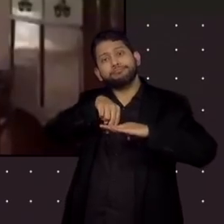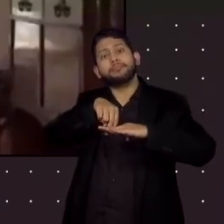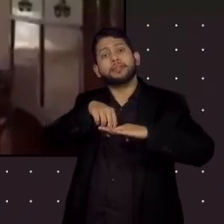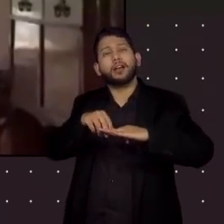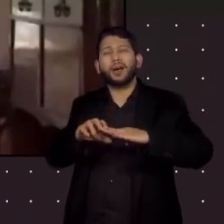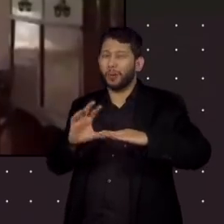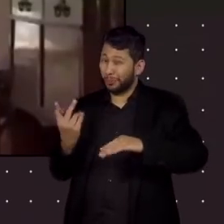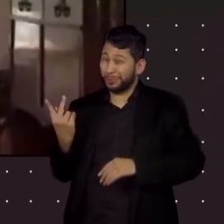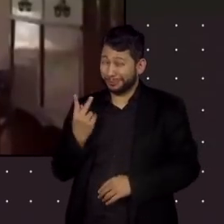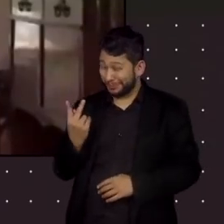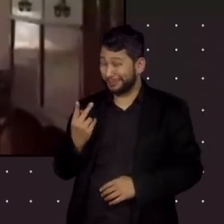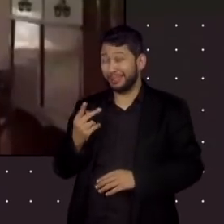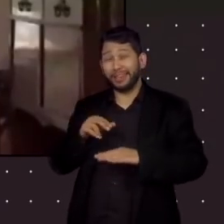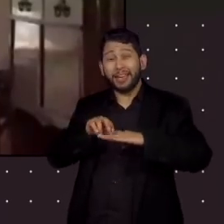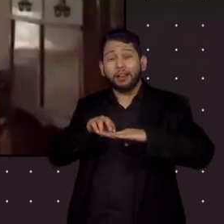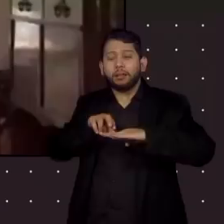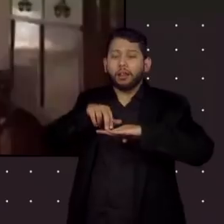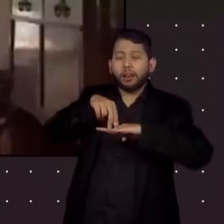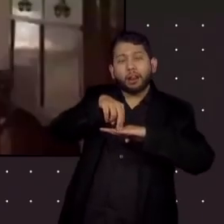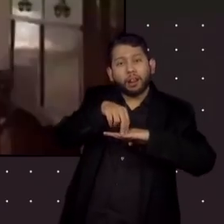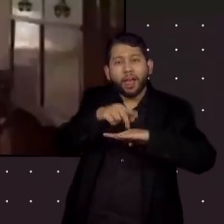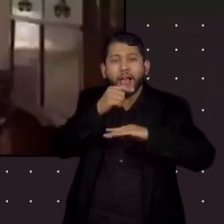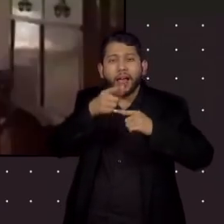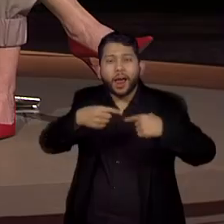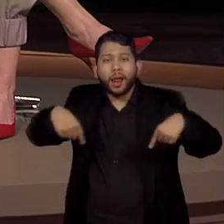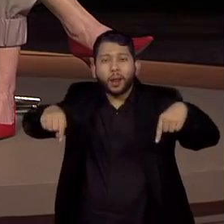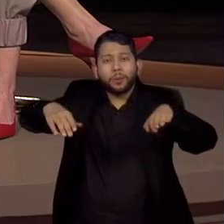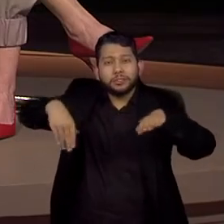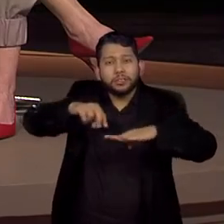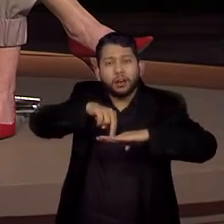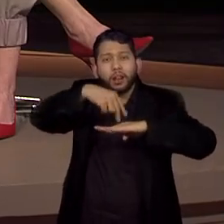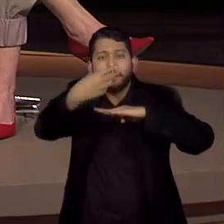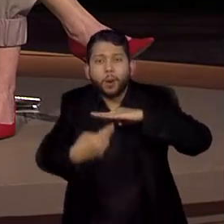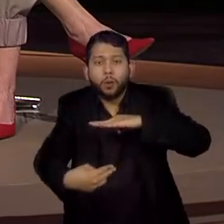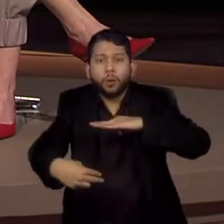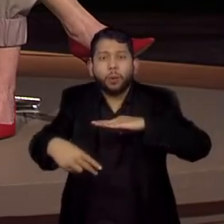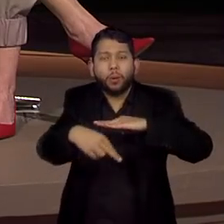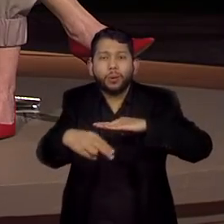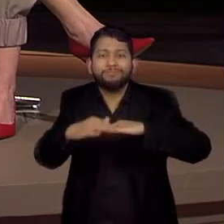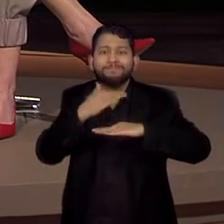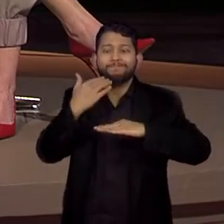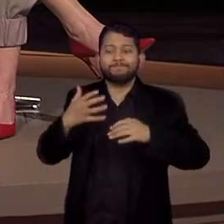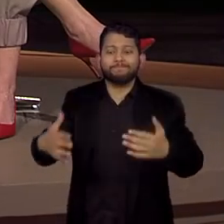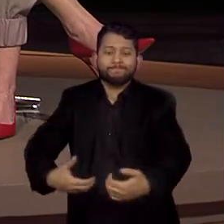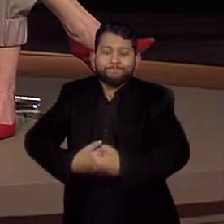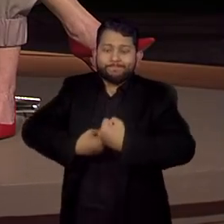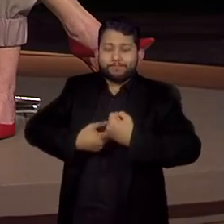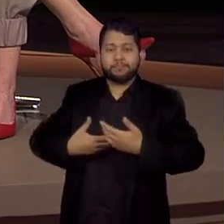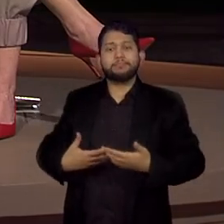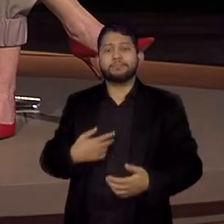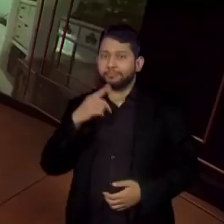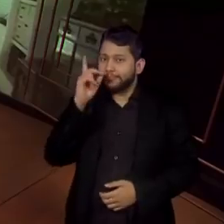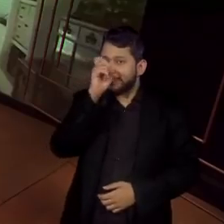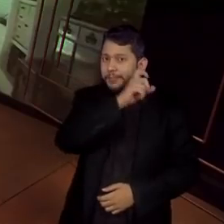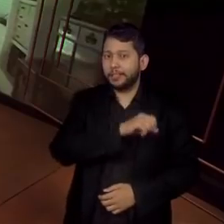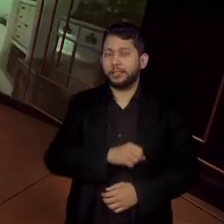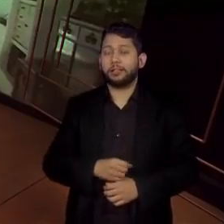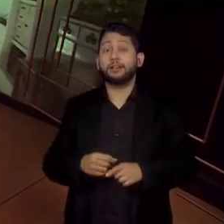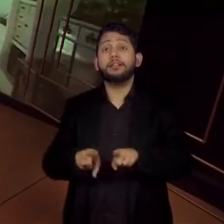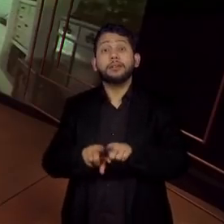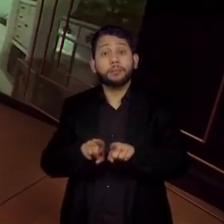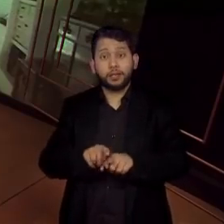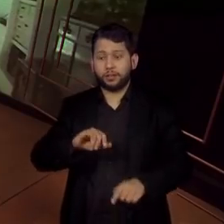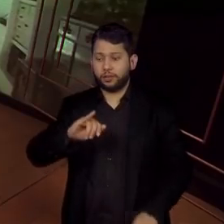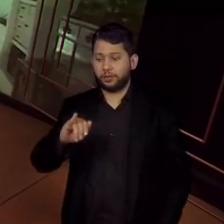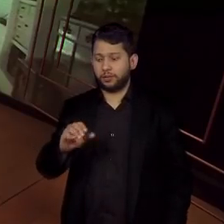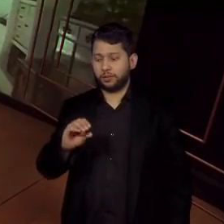afogado na piscina. Antes disso, eu tive a dificuldade de conviver com o José